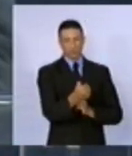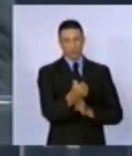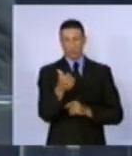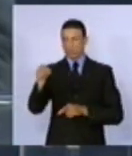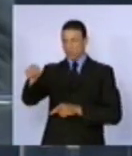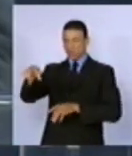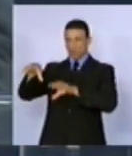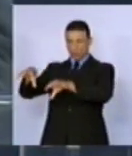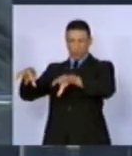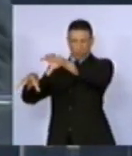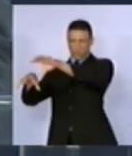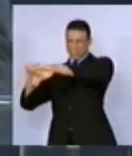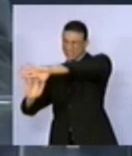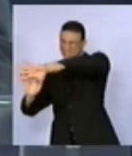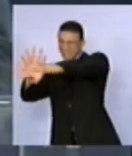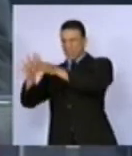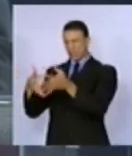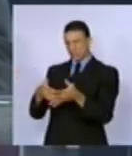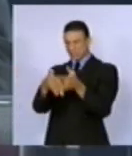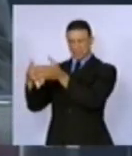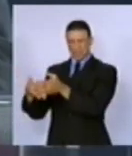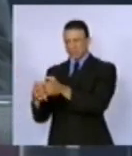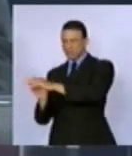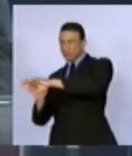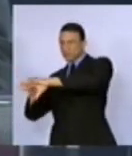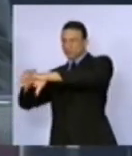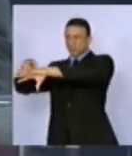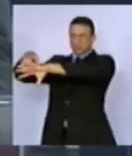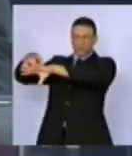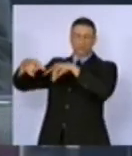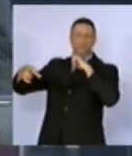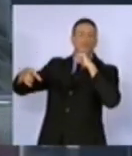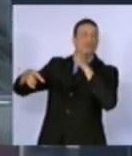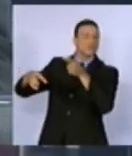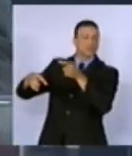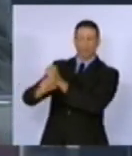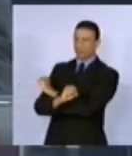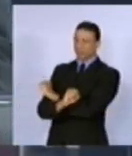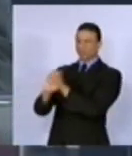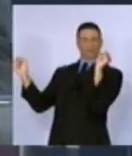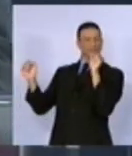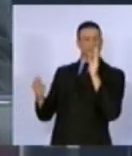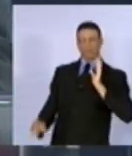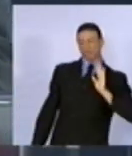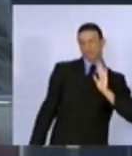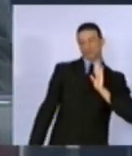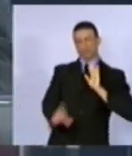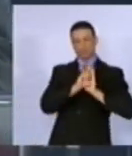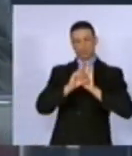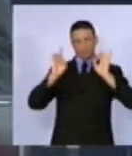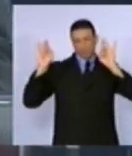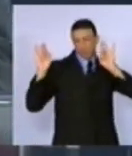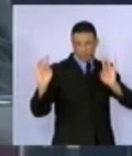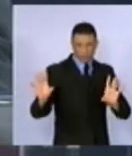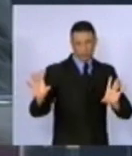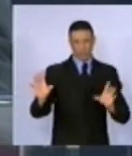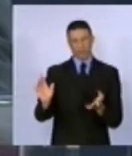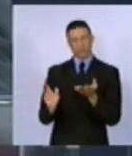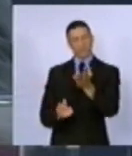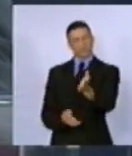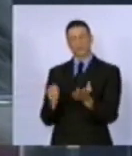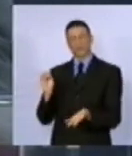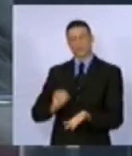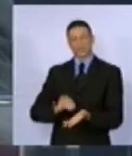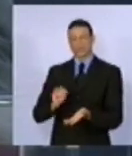não permite a mecanização impactos consideráveis leis para serem com leis para serem